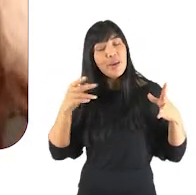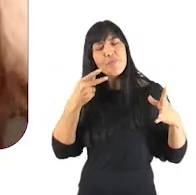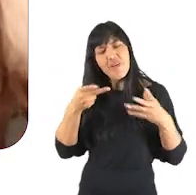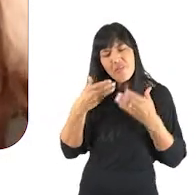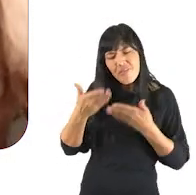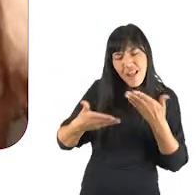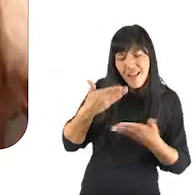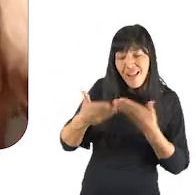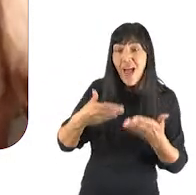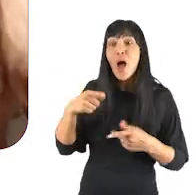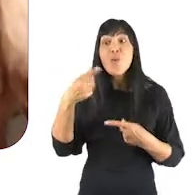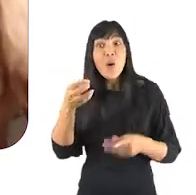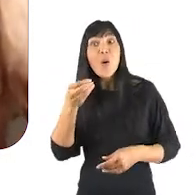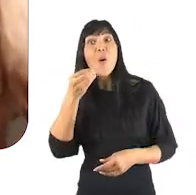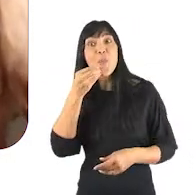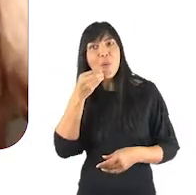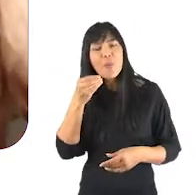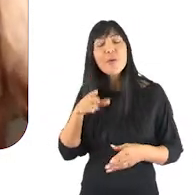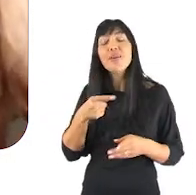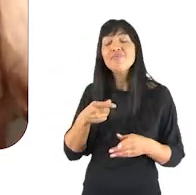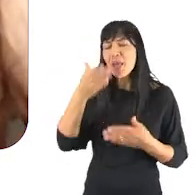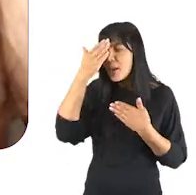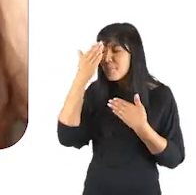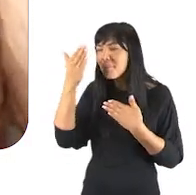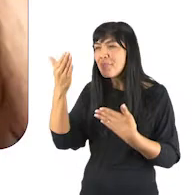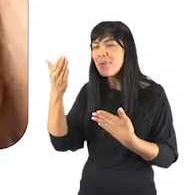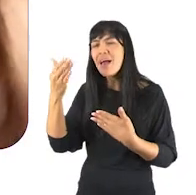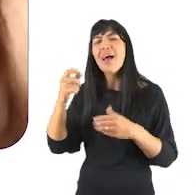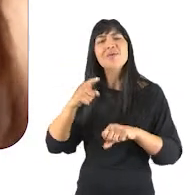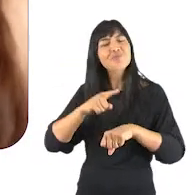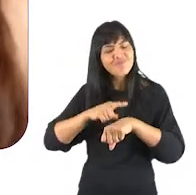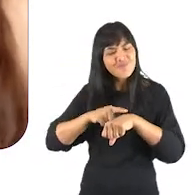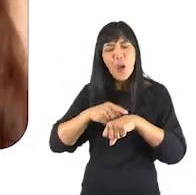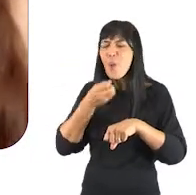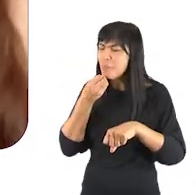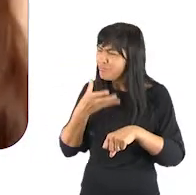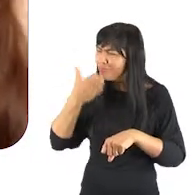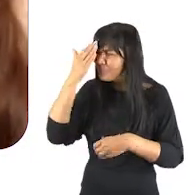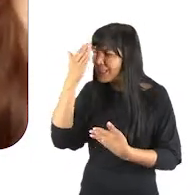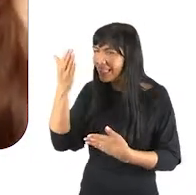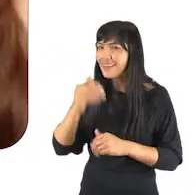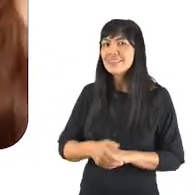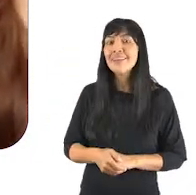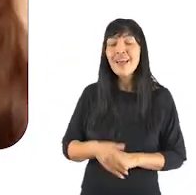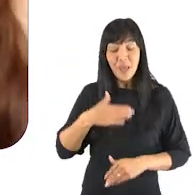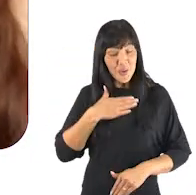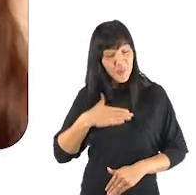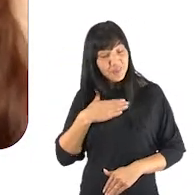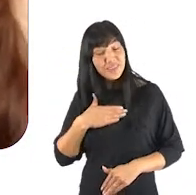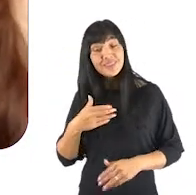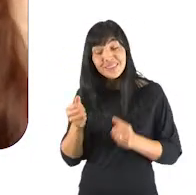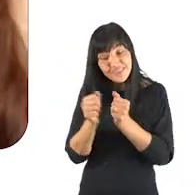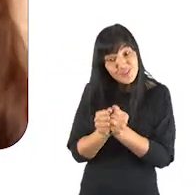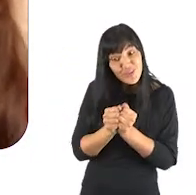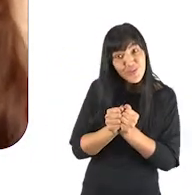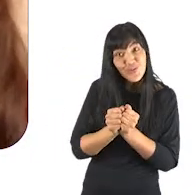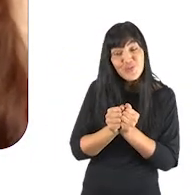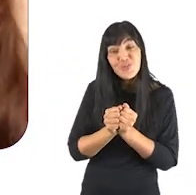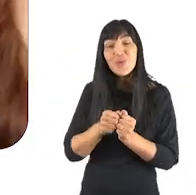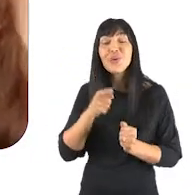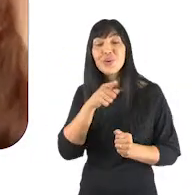outra oportunidade, mas agradeço o seu tempo, e é um prazer estar aqui com você. Obrigada.